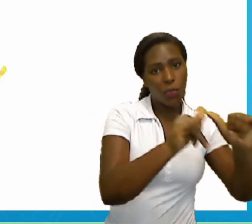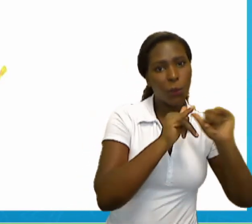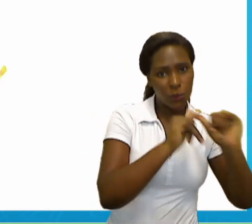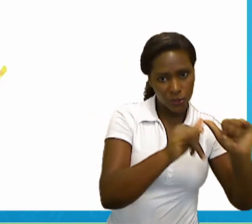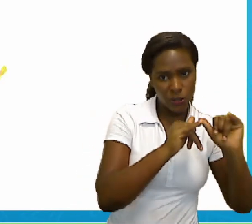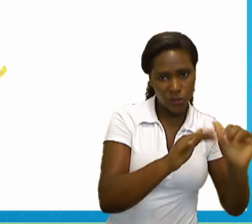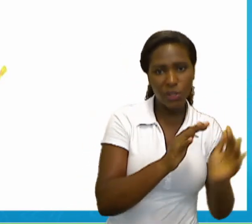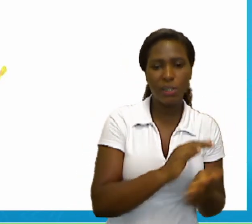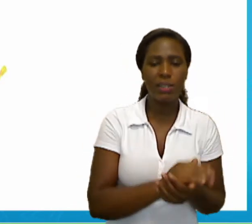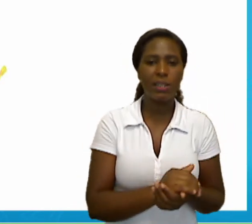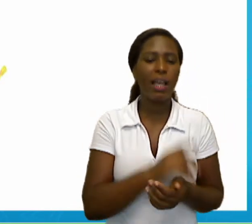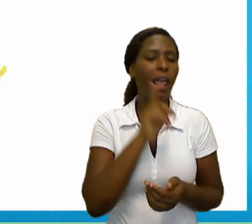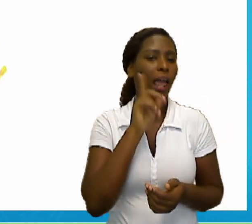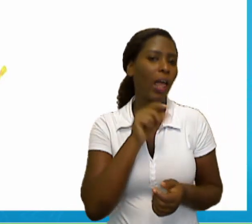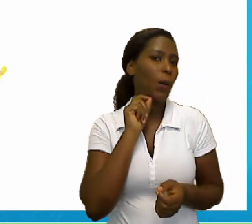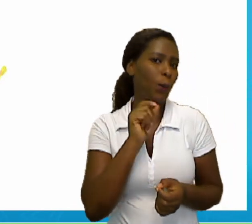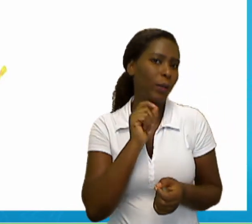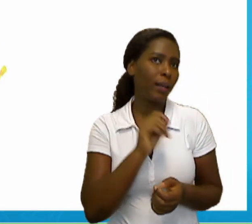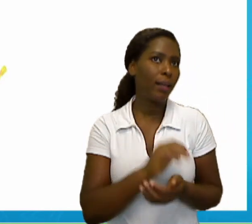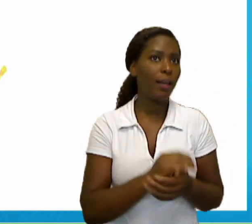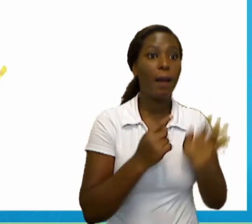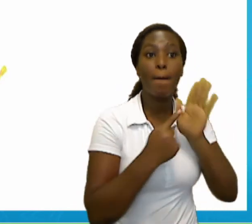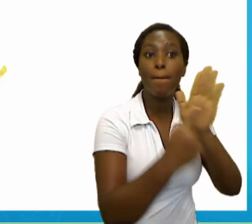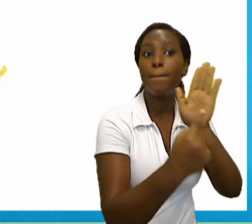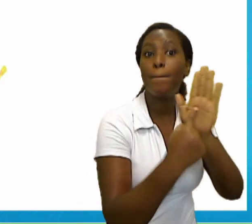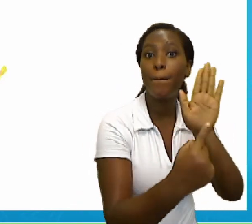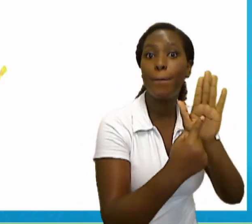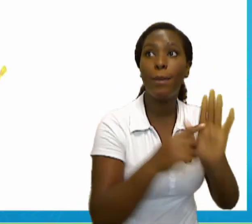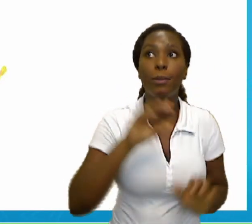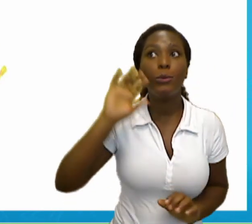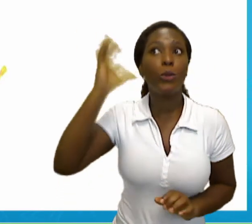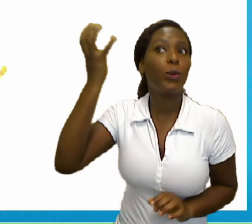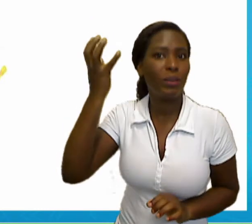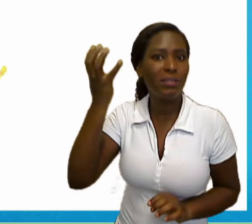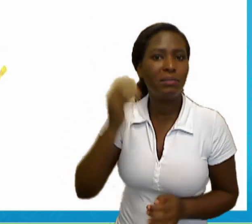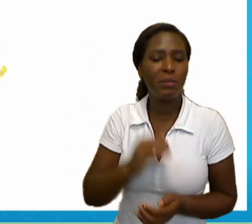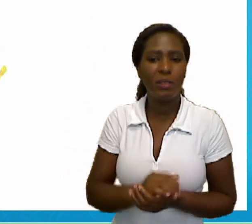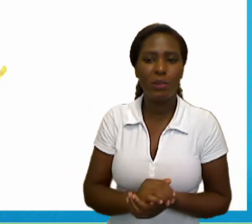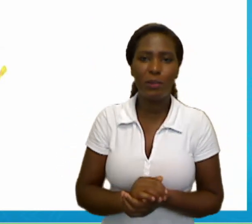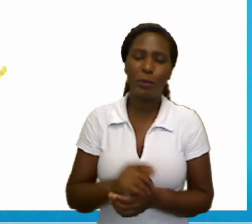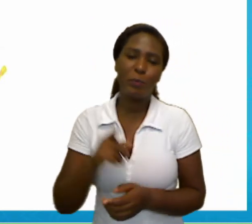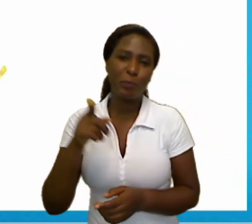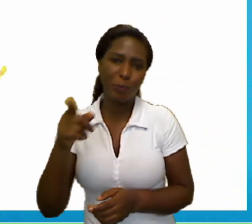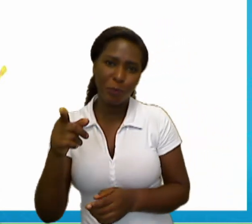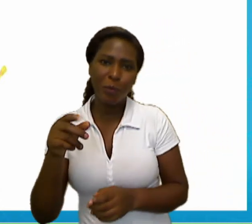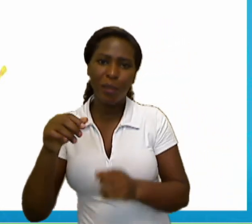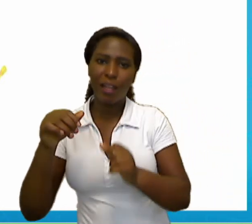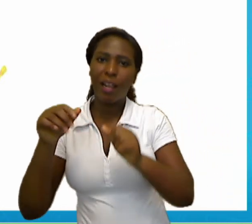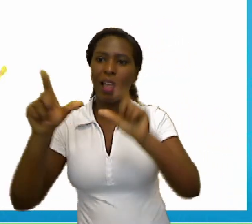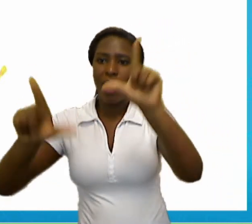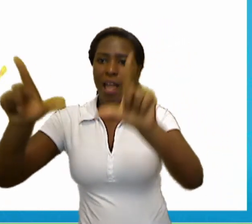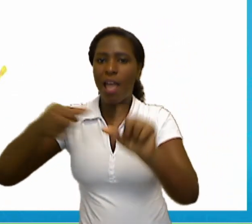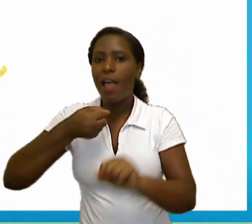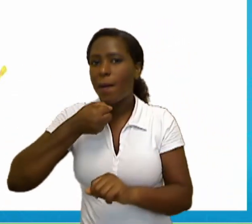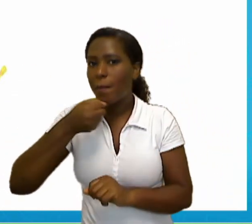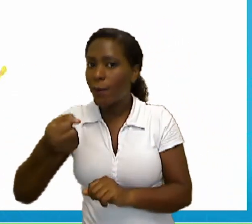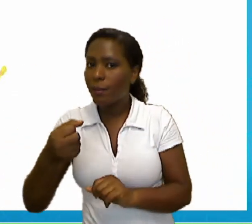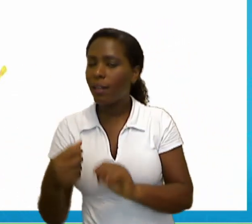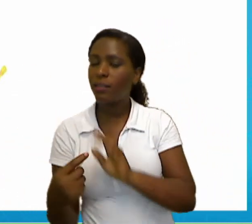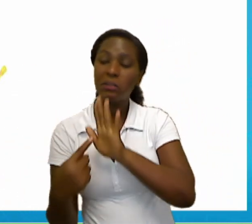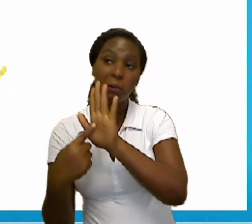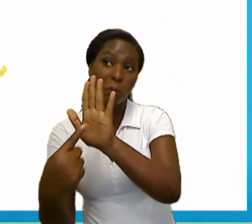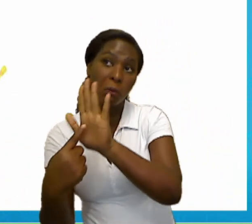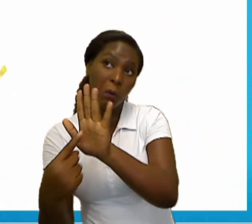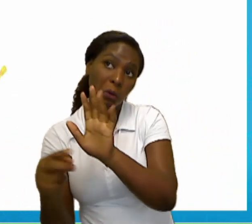notícia, enunciação de um fato. Reportagem, exposição sobre um